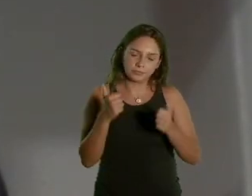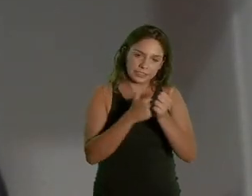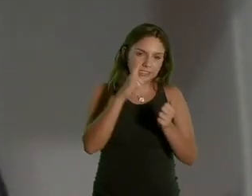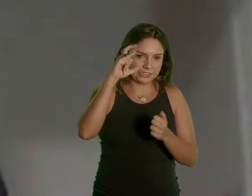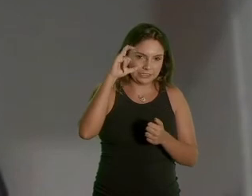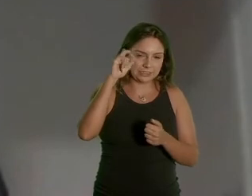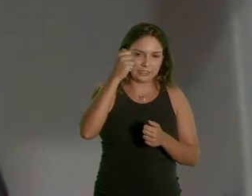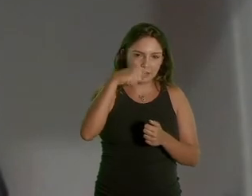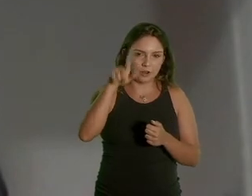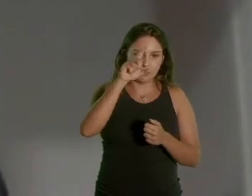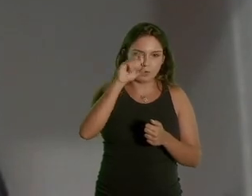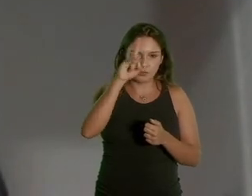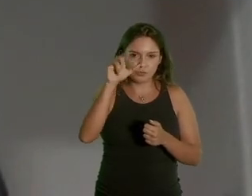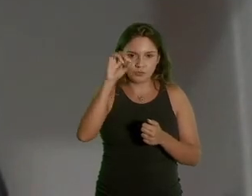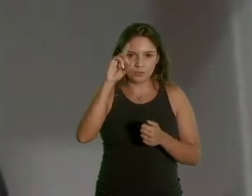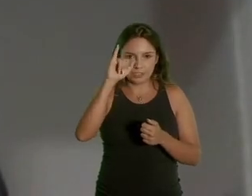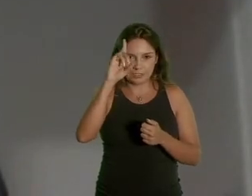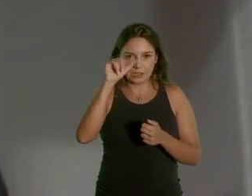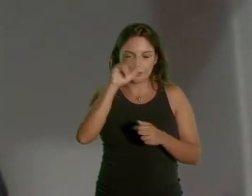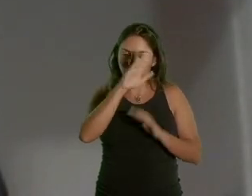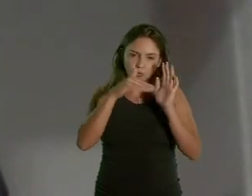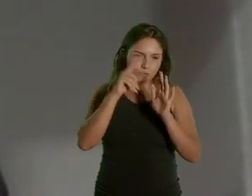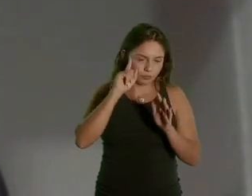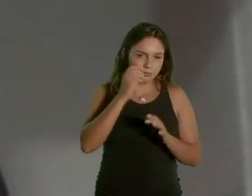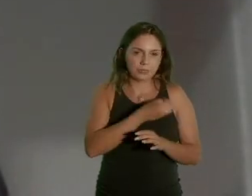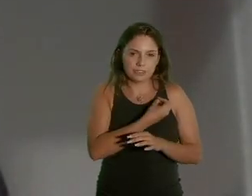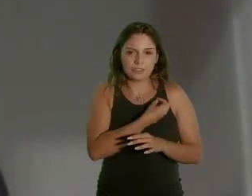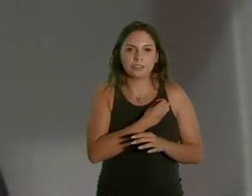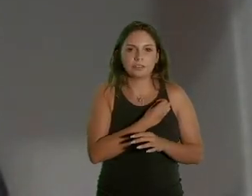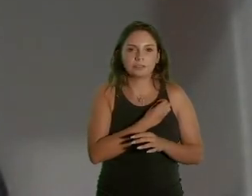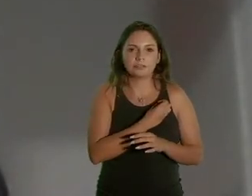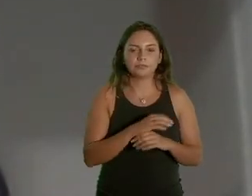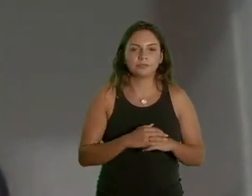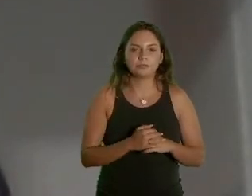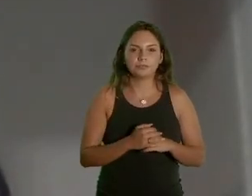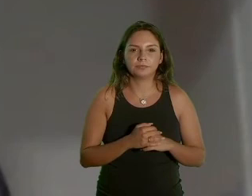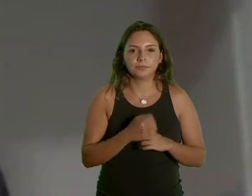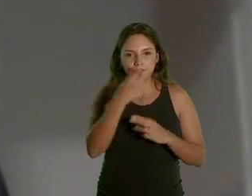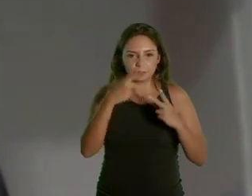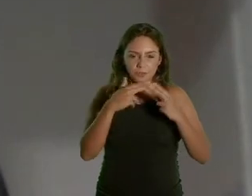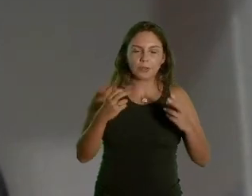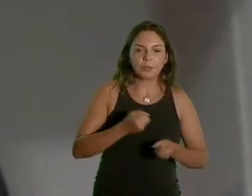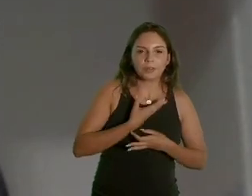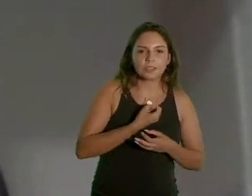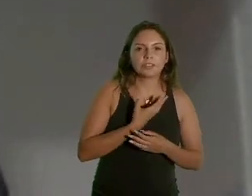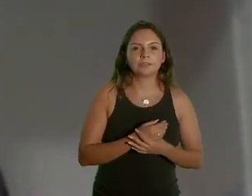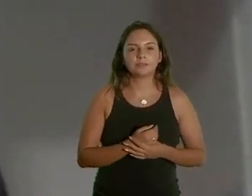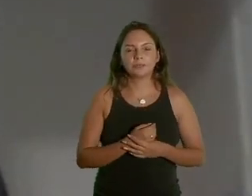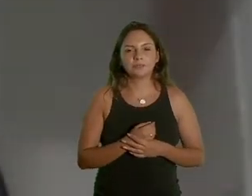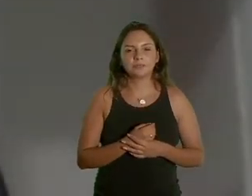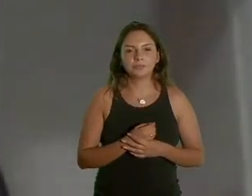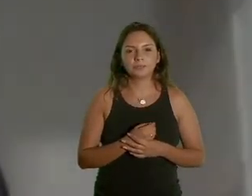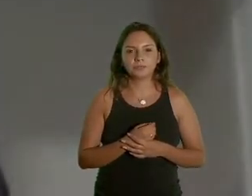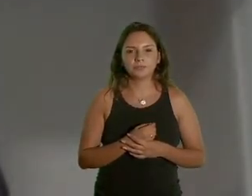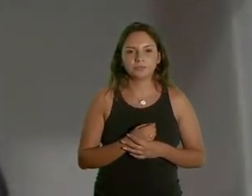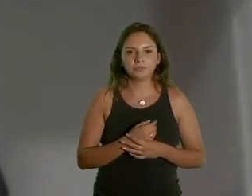Instagram, @joãoidaló, eu estou lá todos os dias presente com alguma alfinetada, com alguma poesia, com alguma coisa bonitinha,